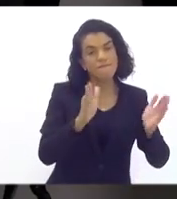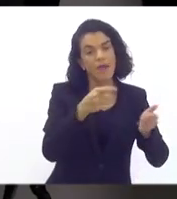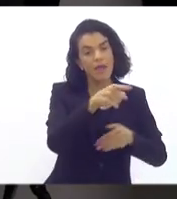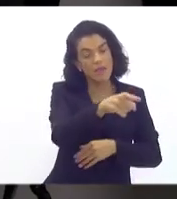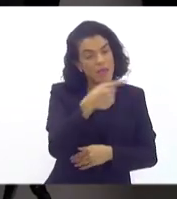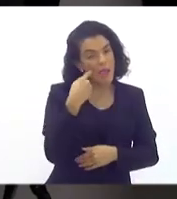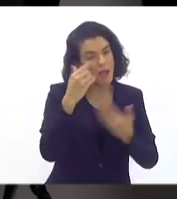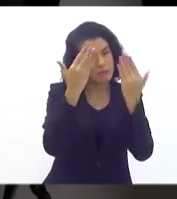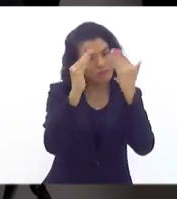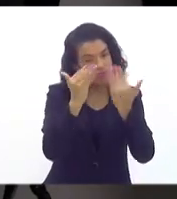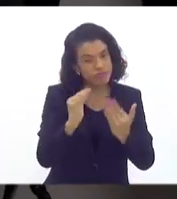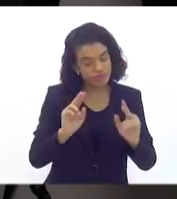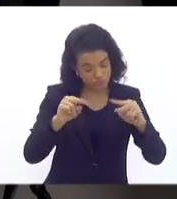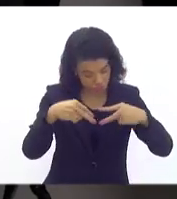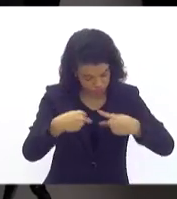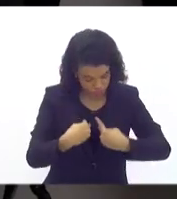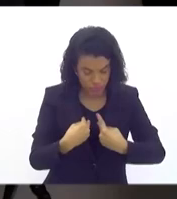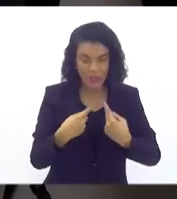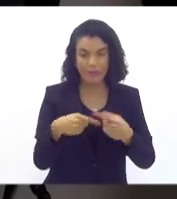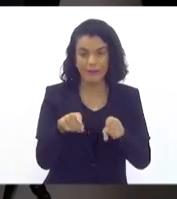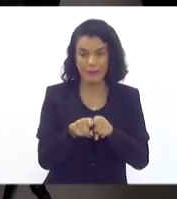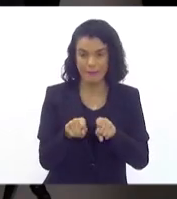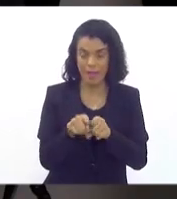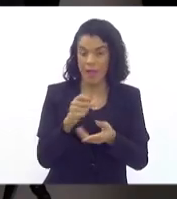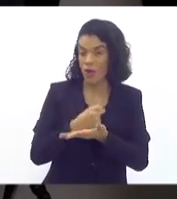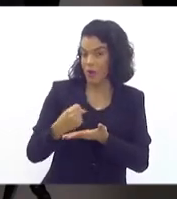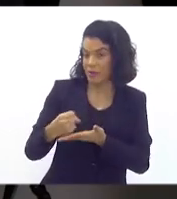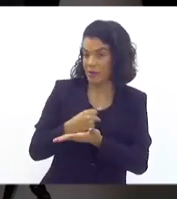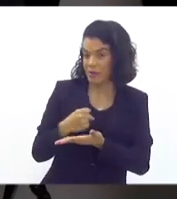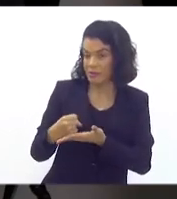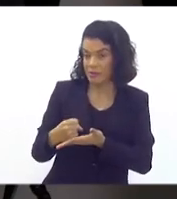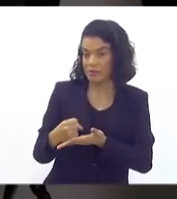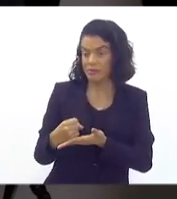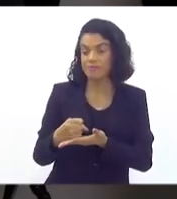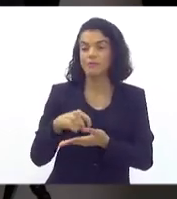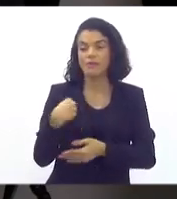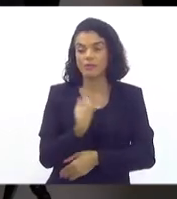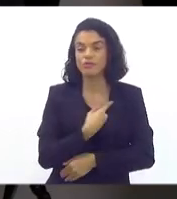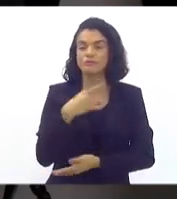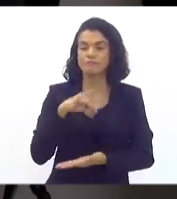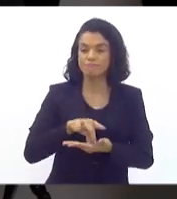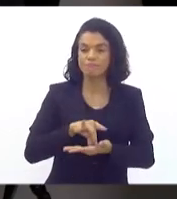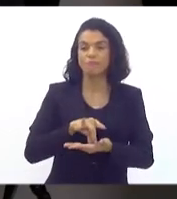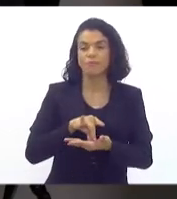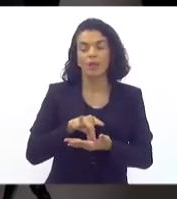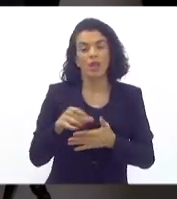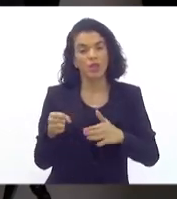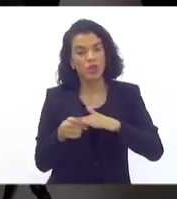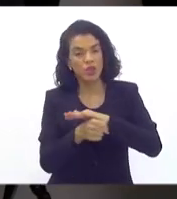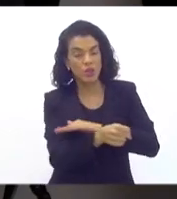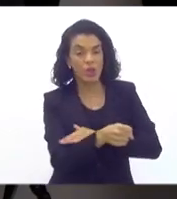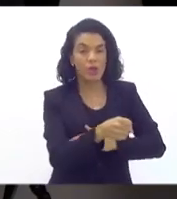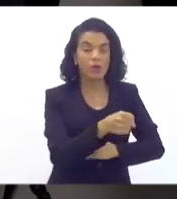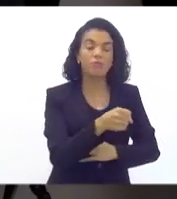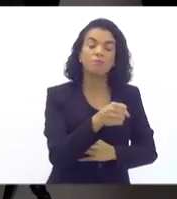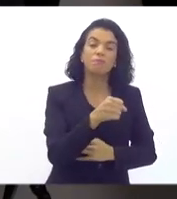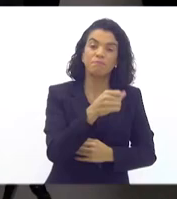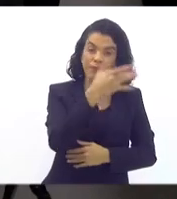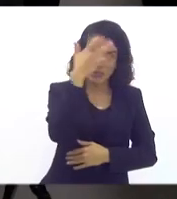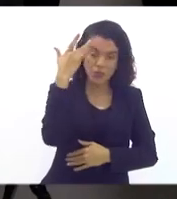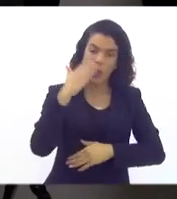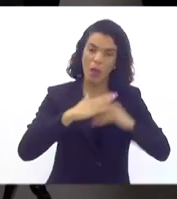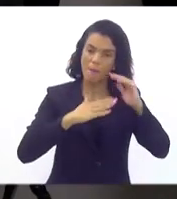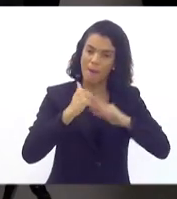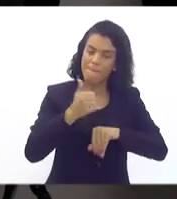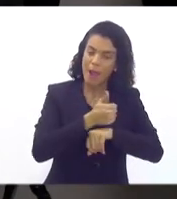revise né Essas essas contratações para que a gente realmente colocasse pessoas técnicas para que os